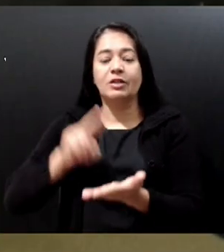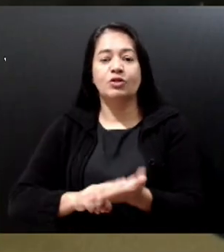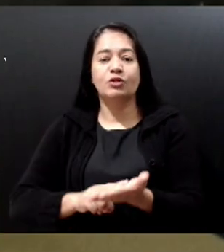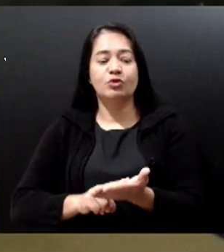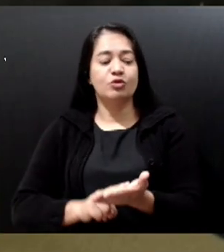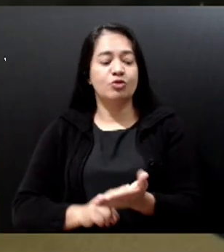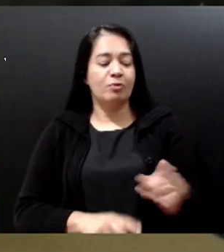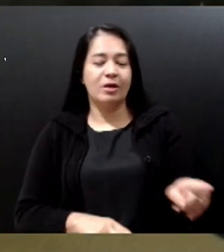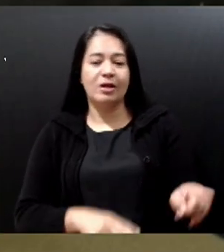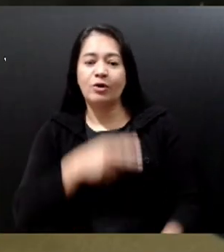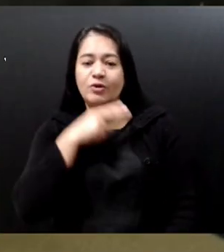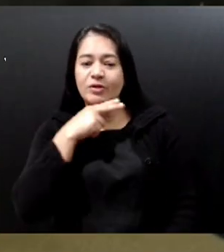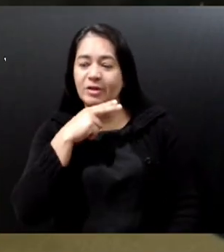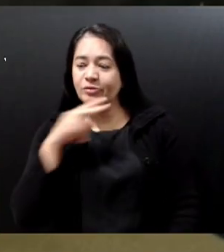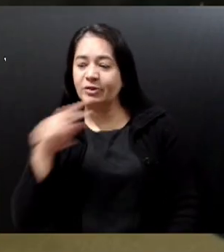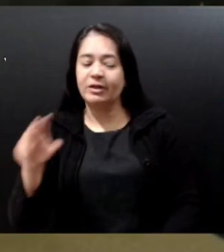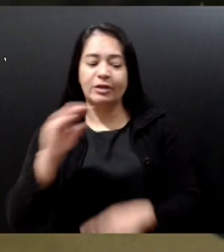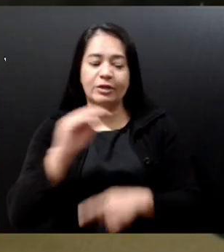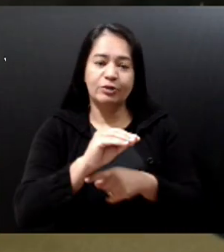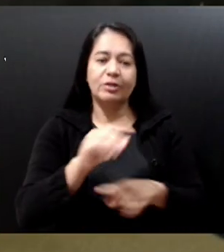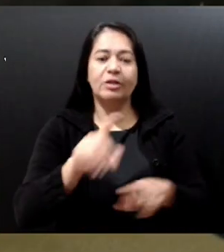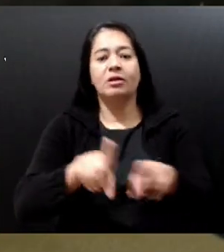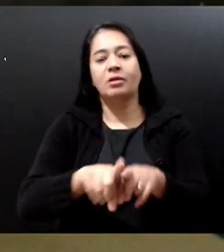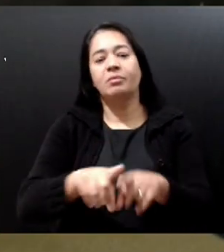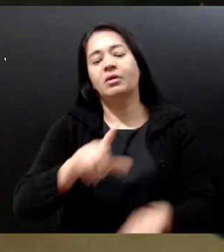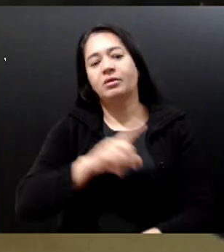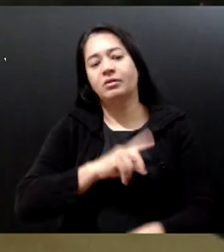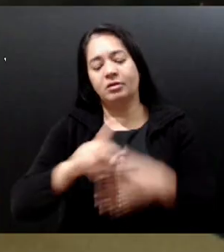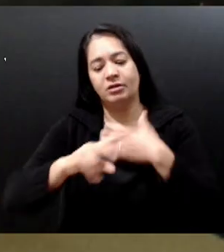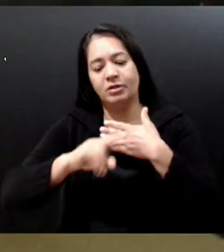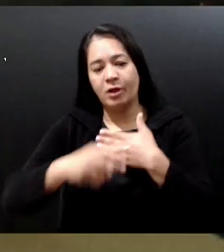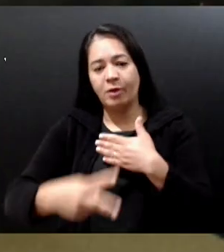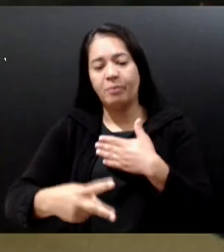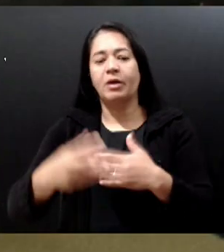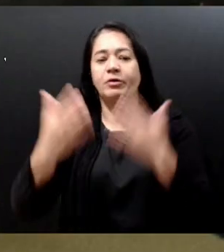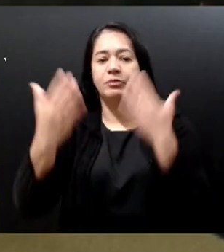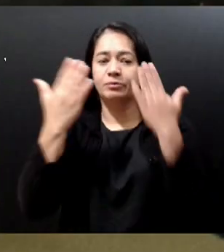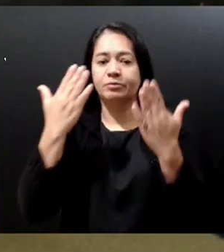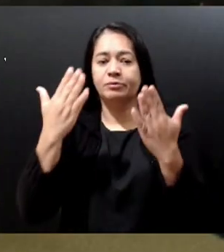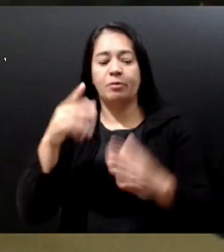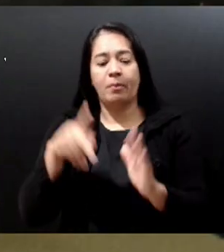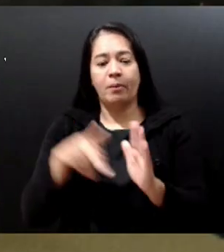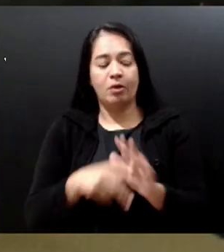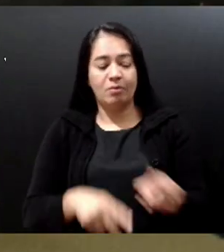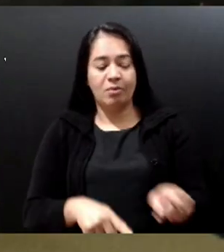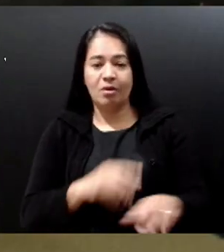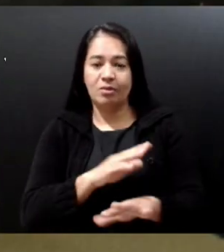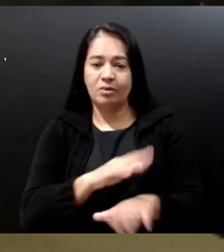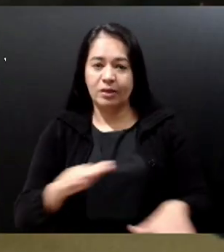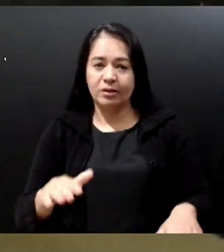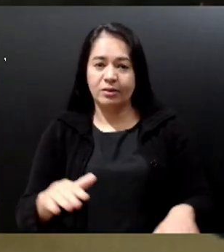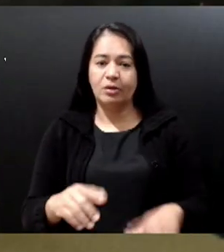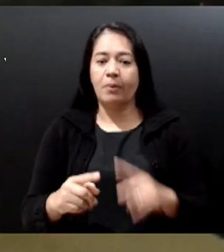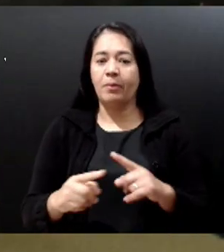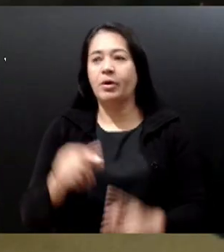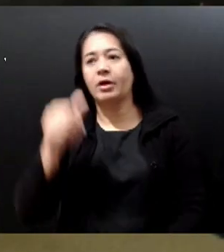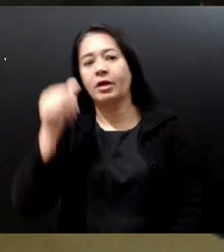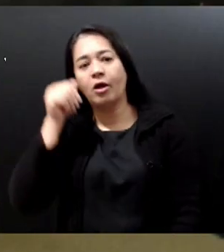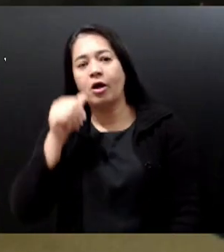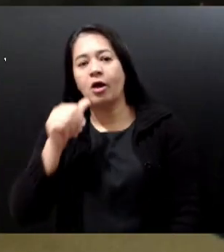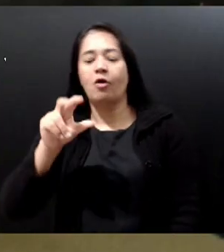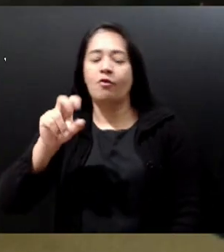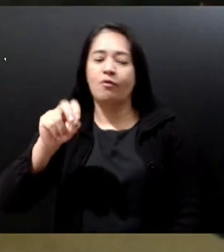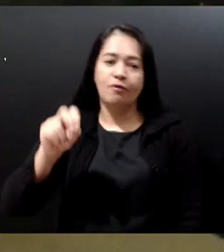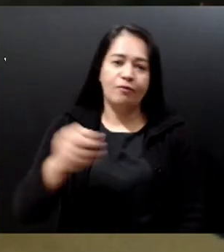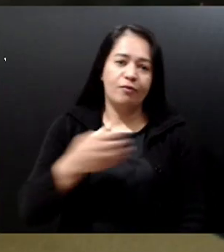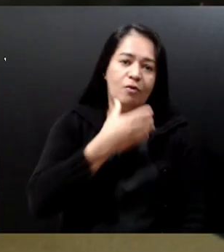impactos psicológicos para essa criança, né, que é criada pelo avô ou pela avó, enfim, pelos avós. Ontem nós